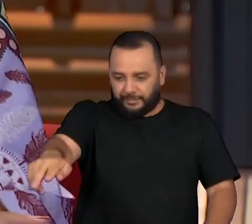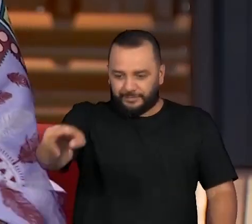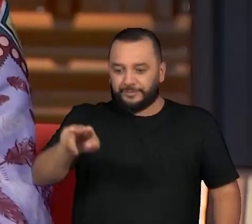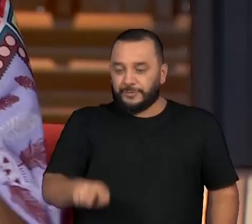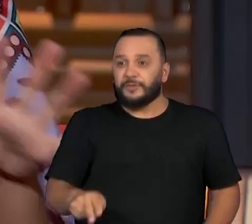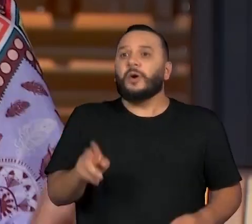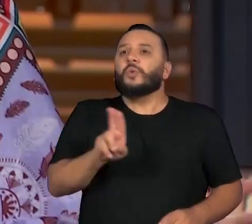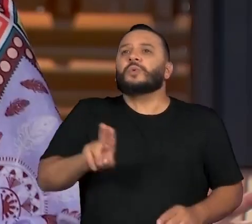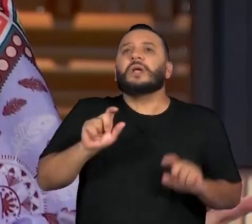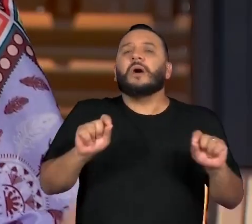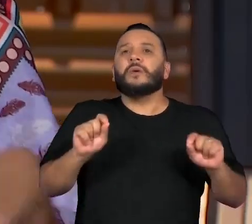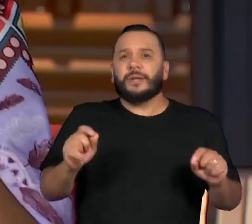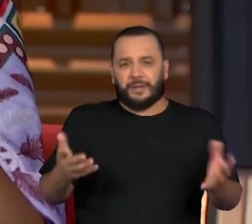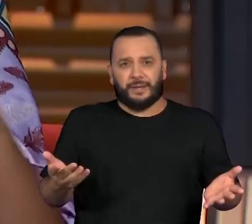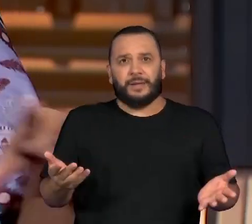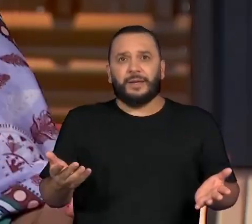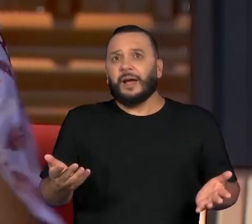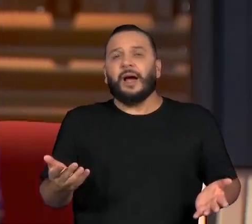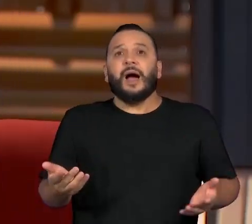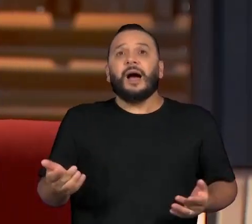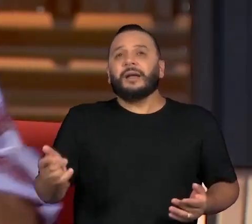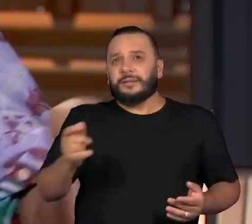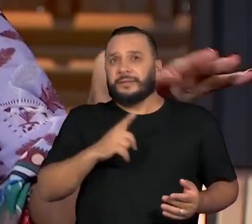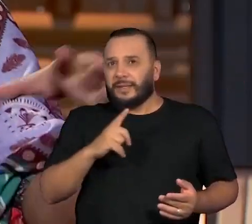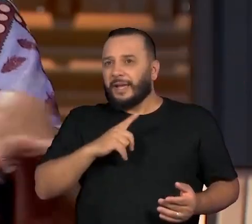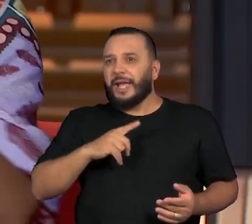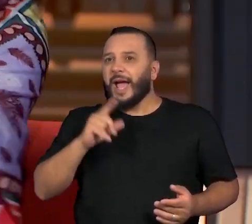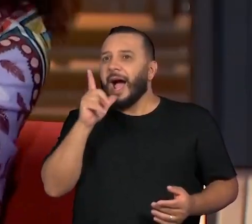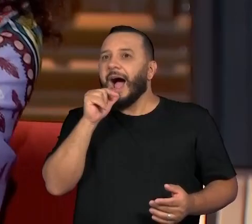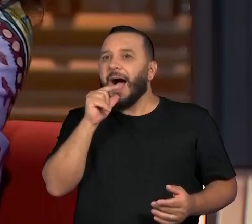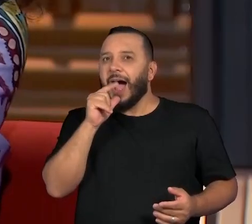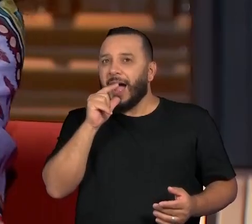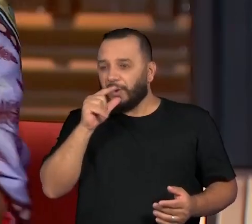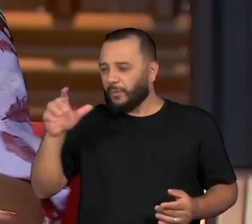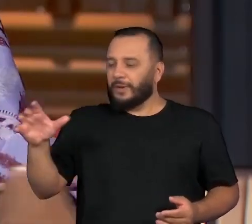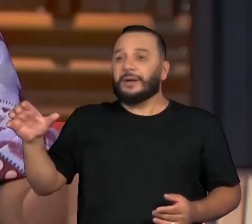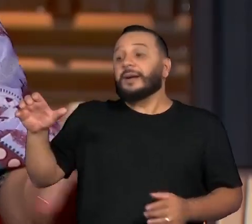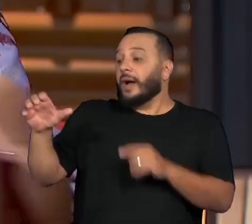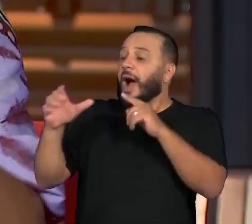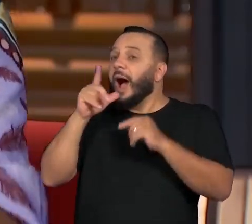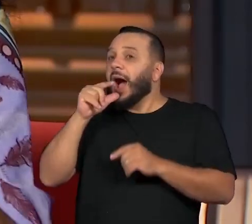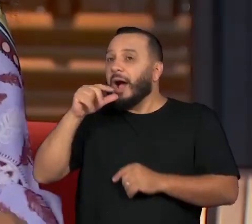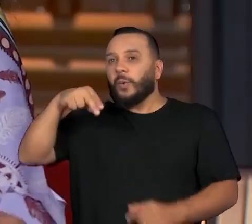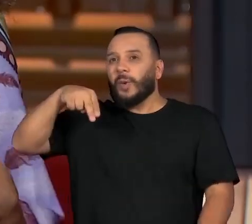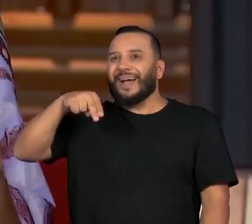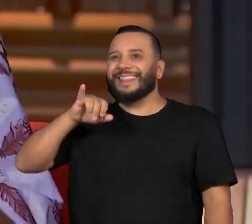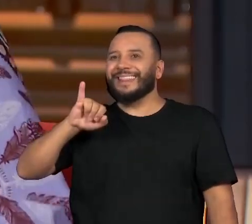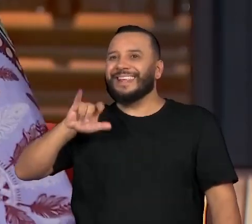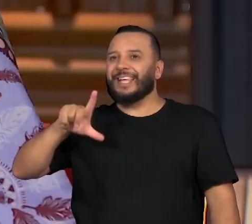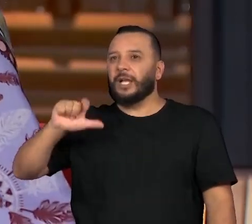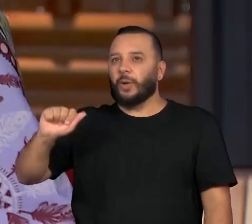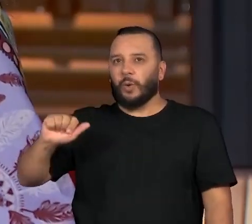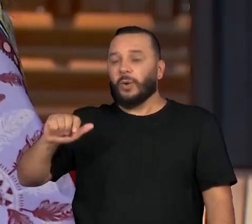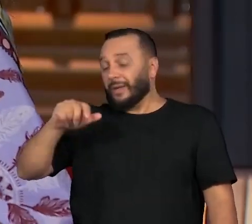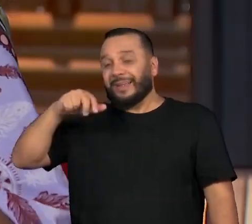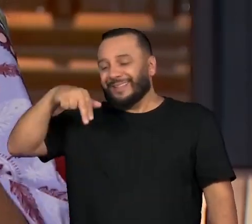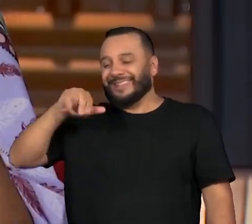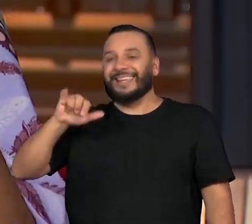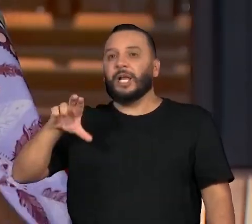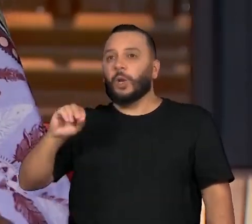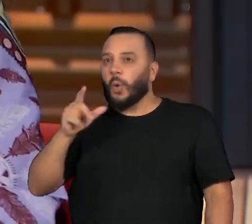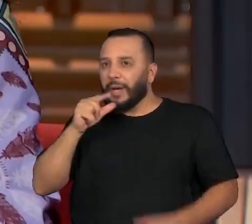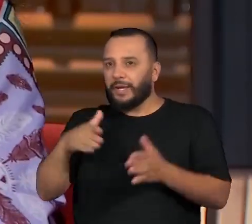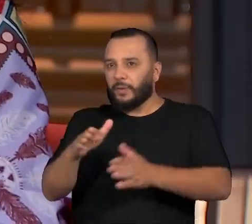gente vai usar? Água do Rio Nilo. Isso. Aí que tem a garrafinha d'água. Finge que aqui é água do Nilo, tá, gente? Aí joga. E eles começaram a participar. Isso.